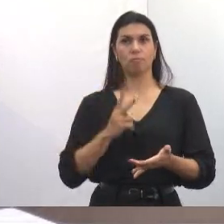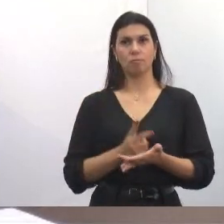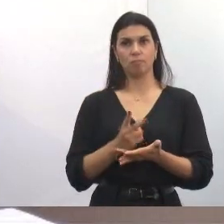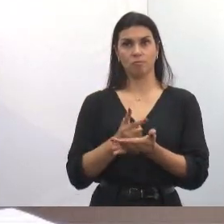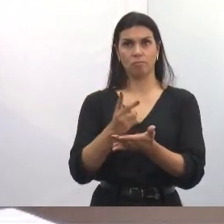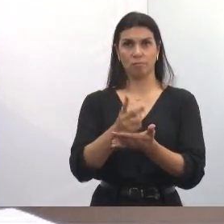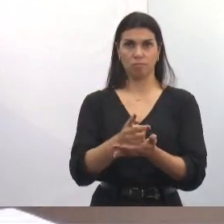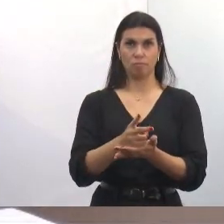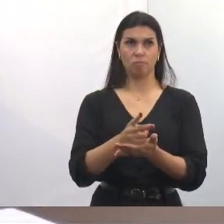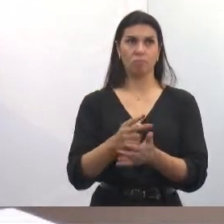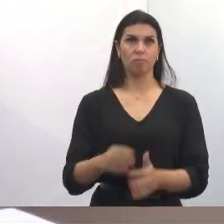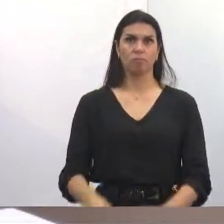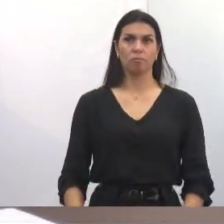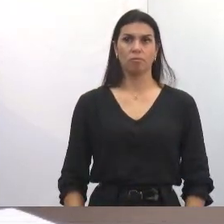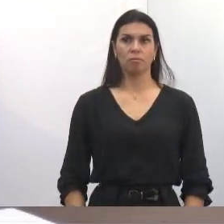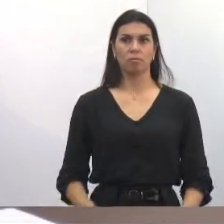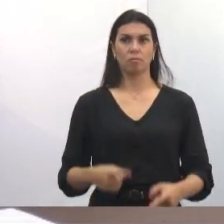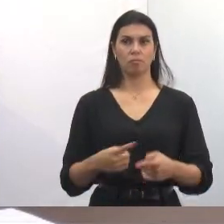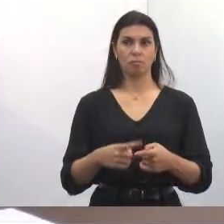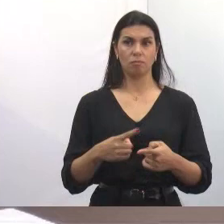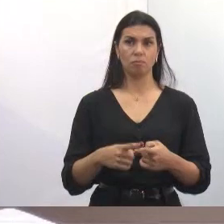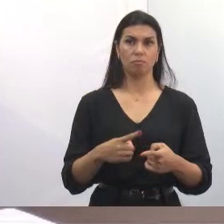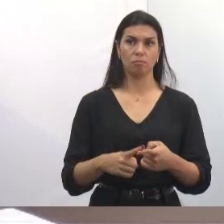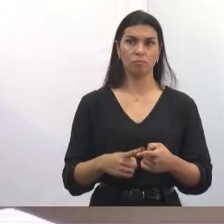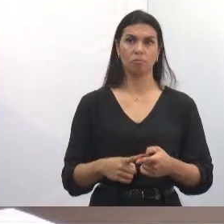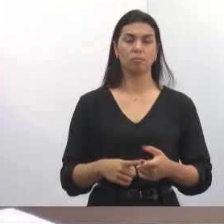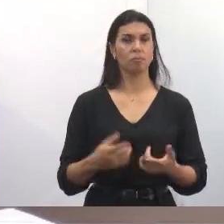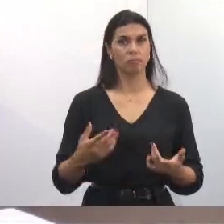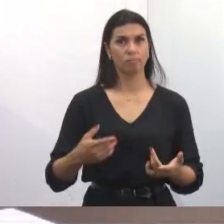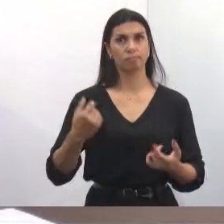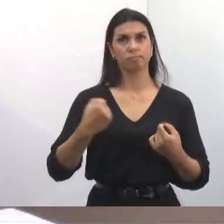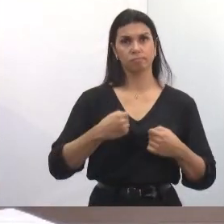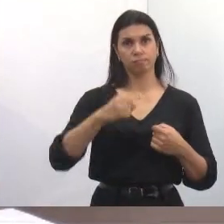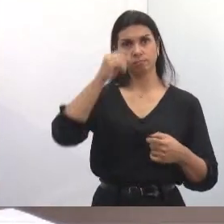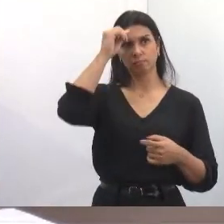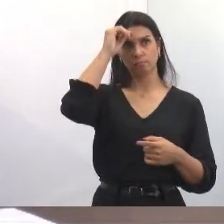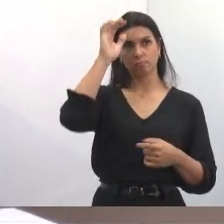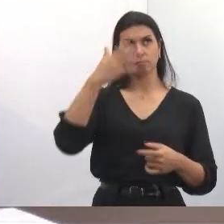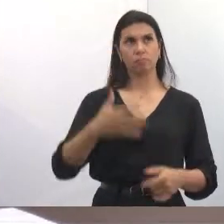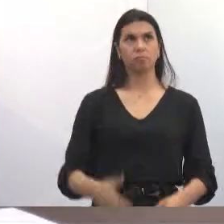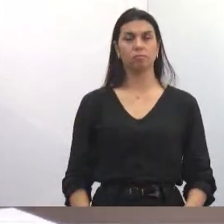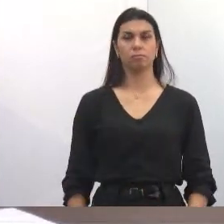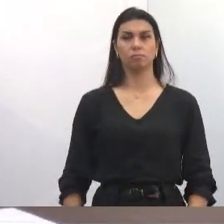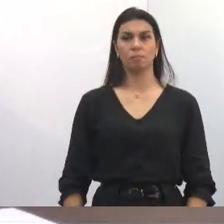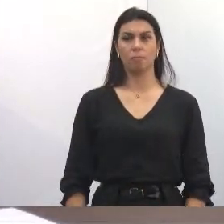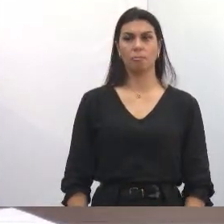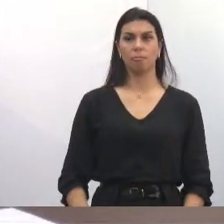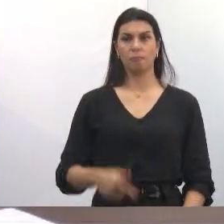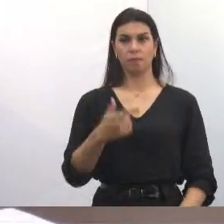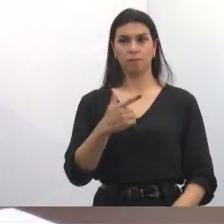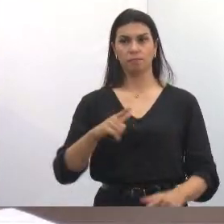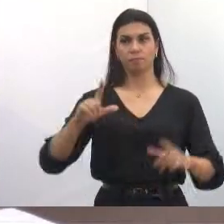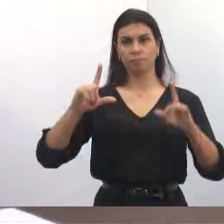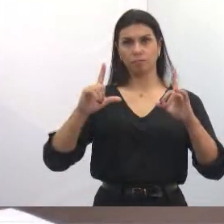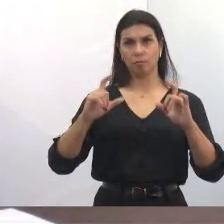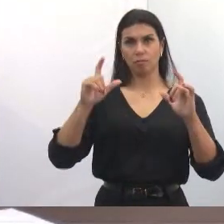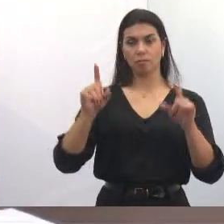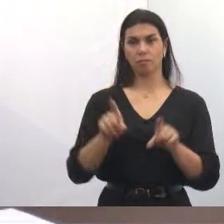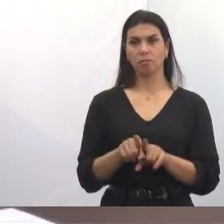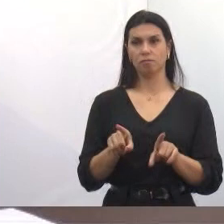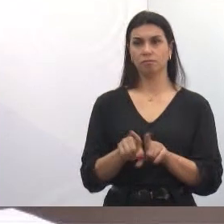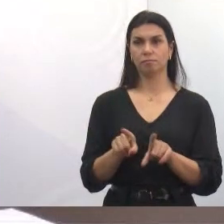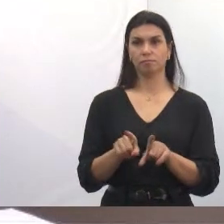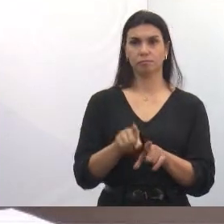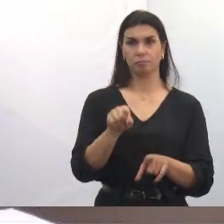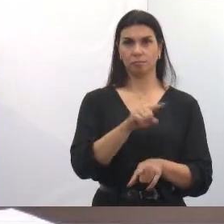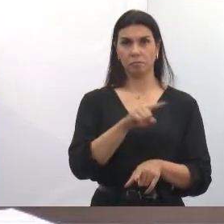prefeitura, né? Que toma a providência, quanto mais rápido possível. Né? Aqui está outra foto, aqui, ó,